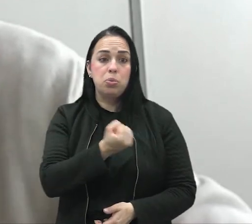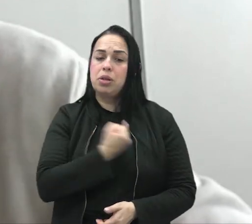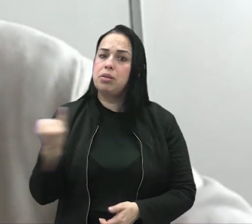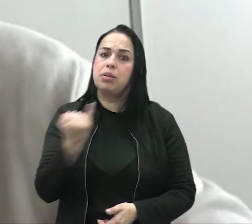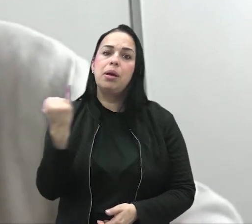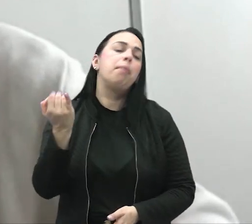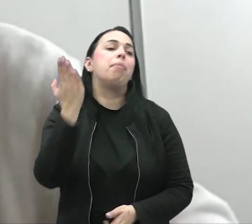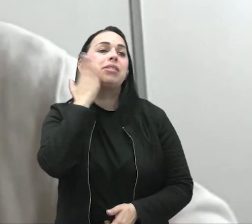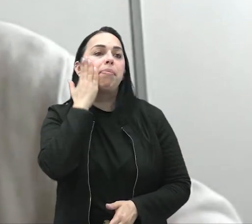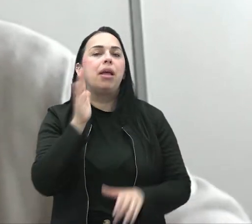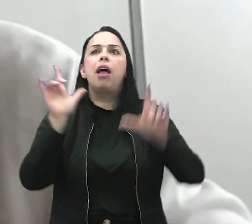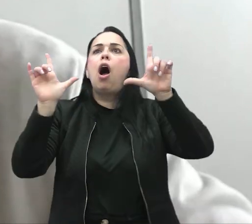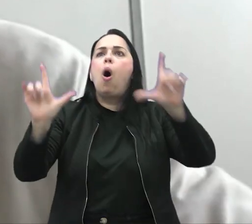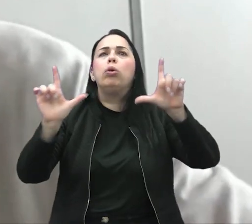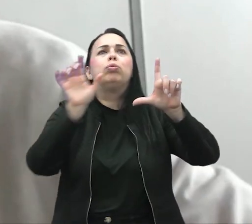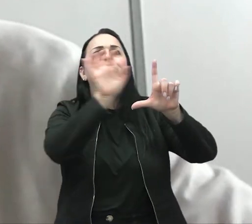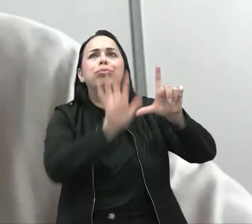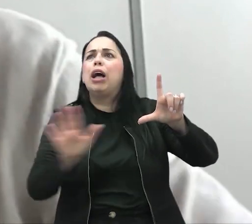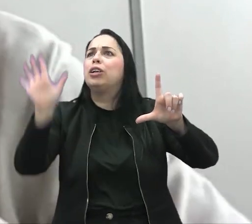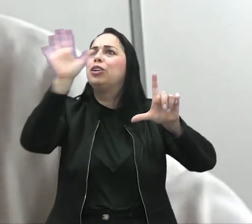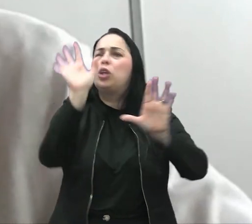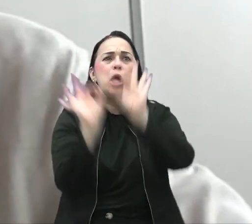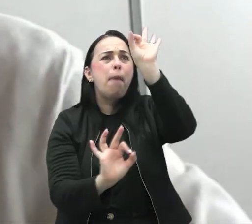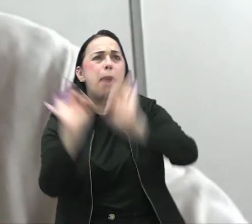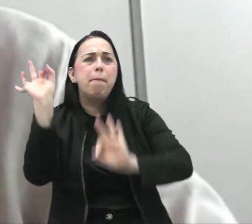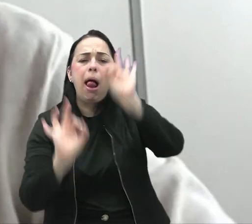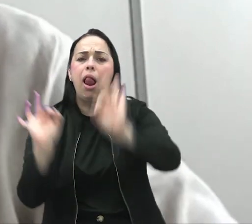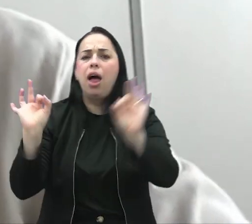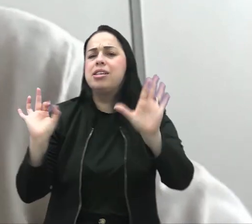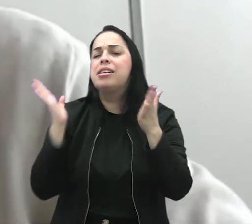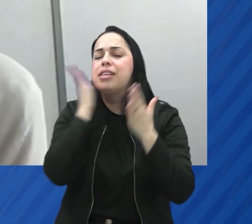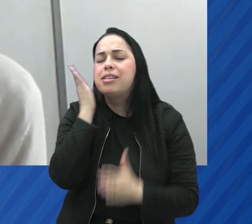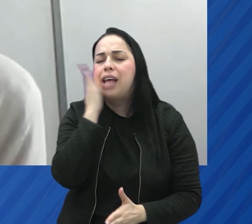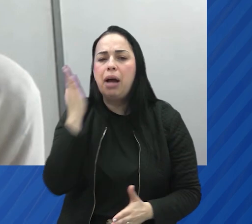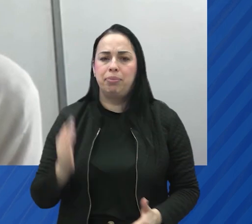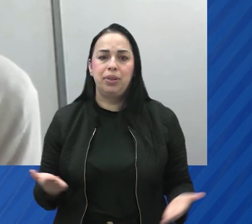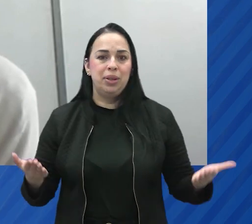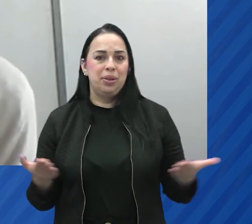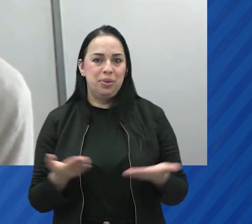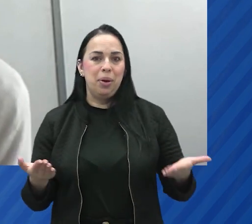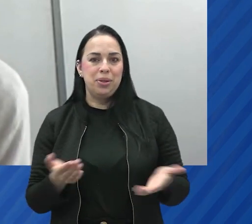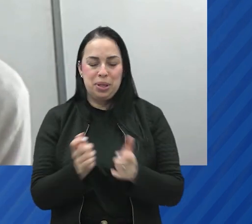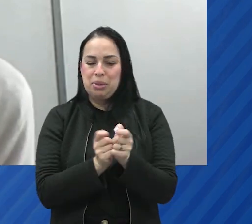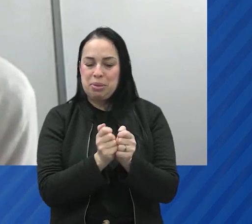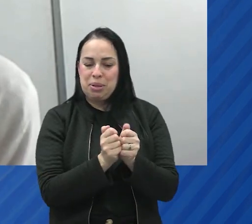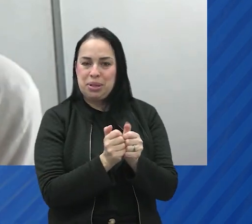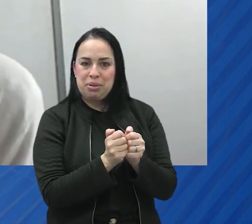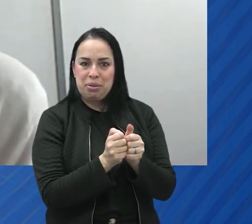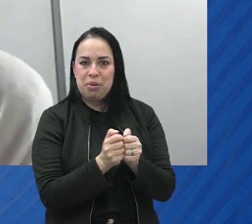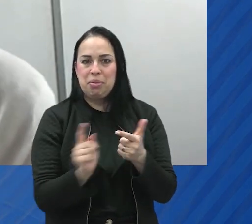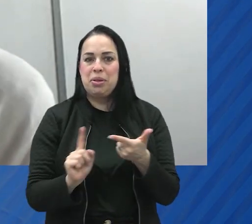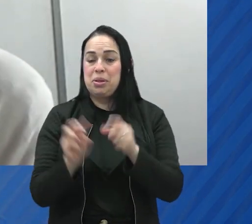o processo de localização, segurança e organização das rodovias. Eu sei que hoje os dispositivos